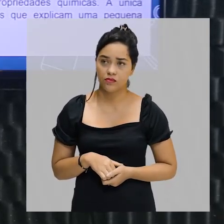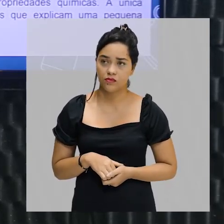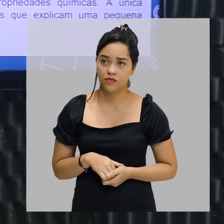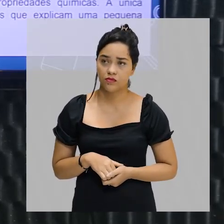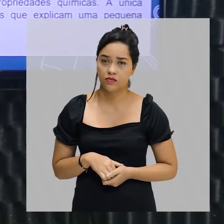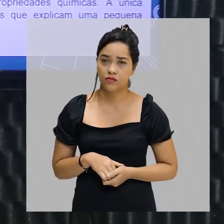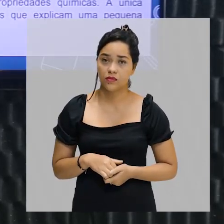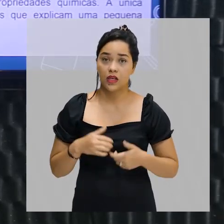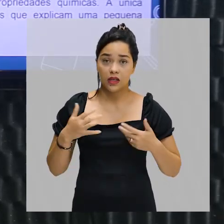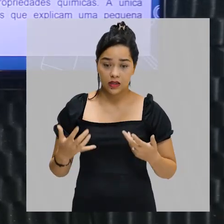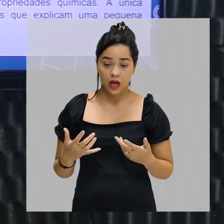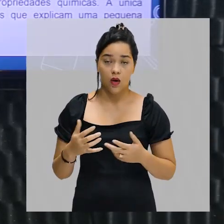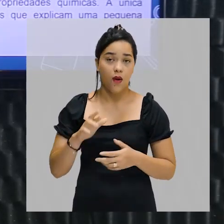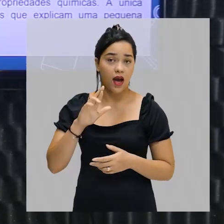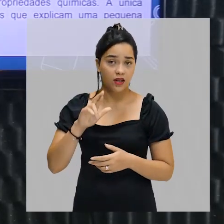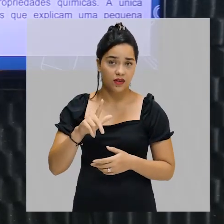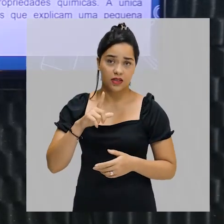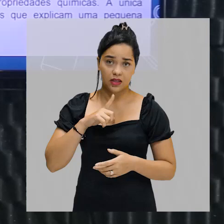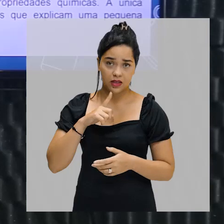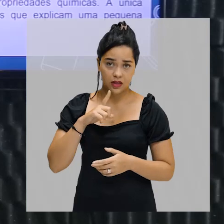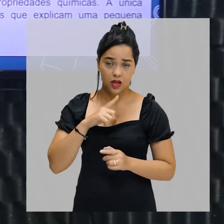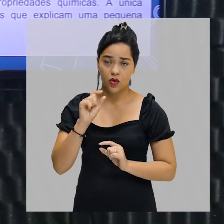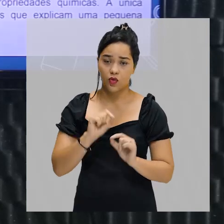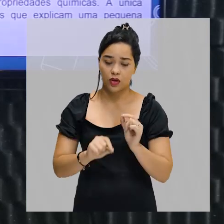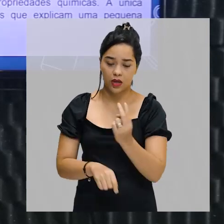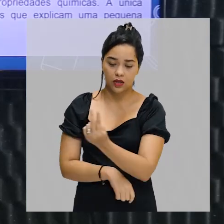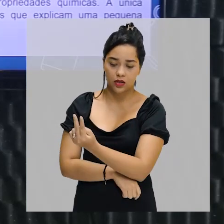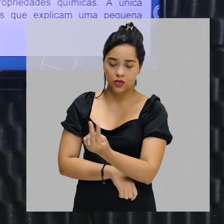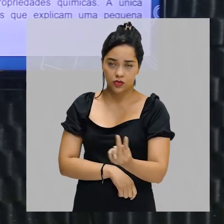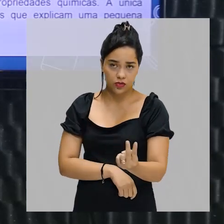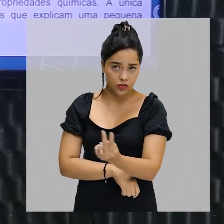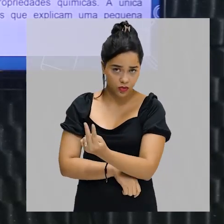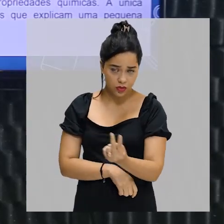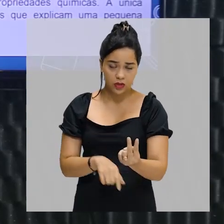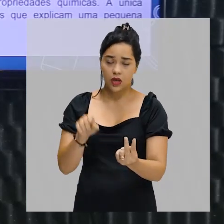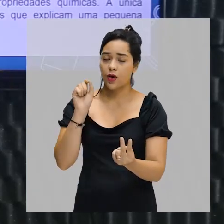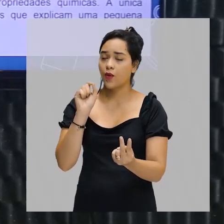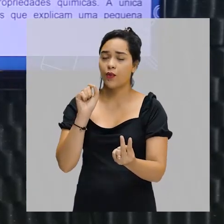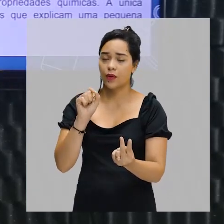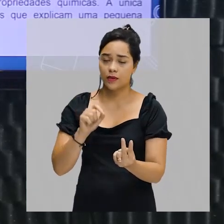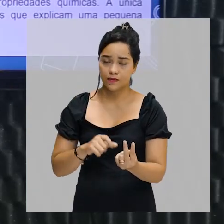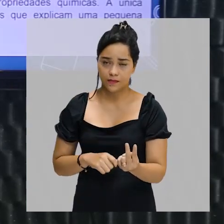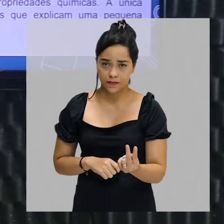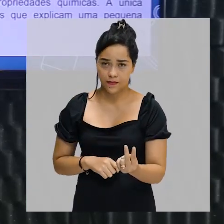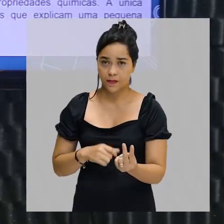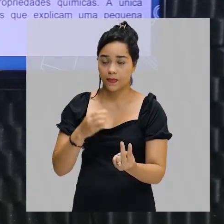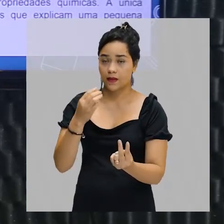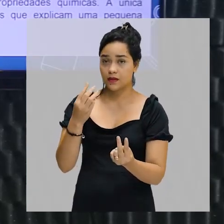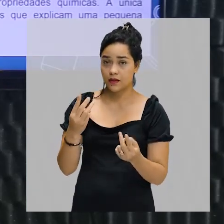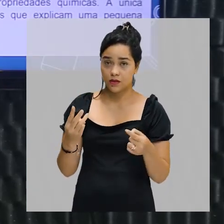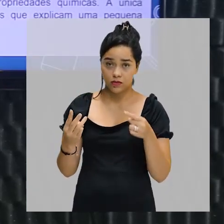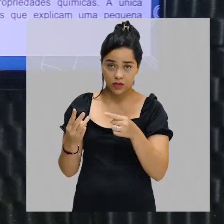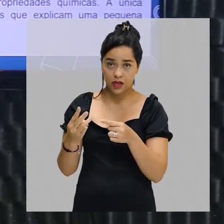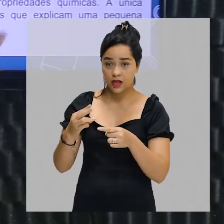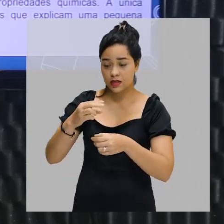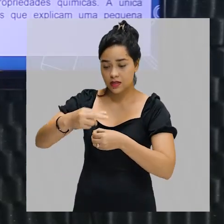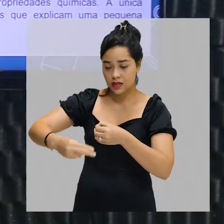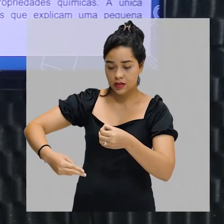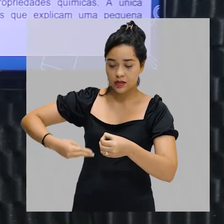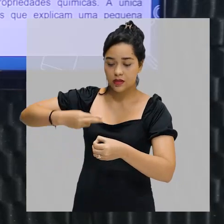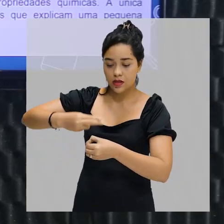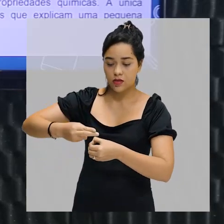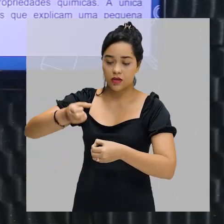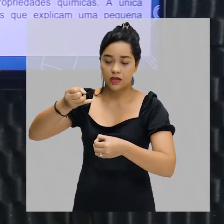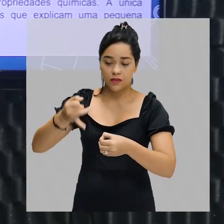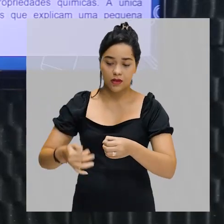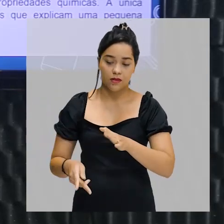Né? Então a única diferença física entre eles são 3, né, nêutrons, que explicam